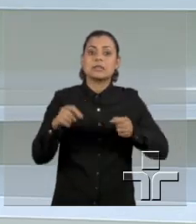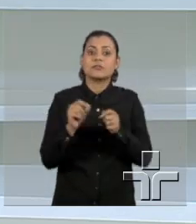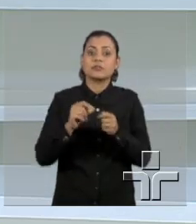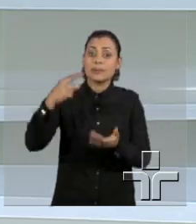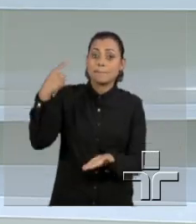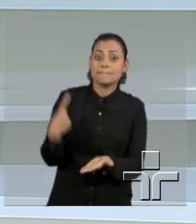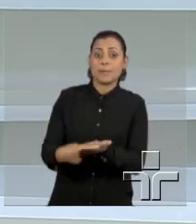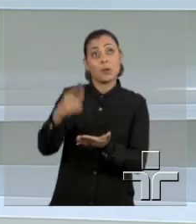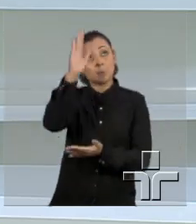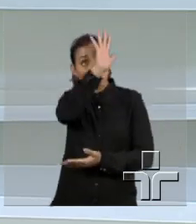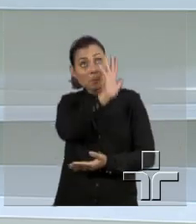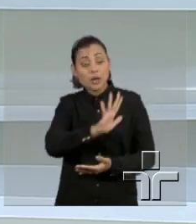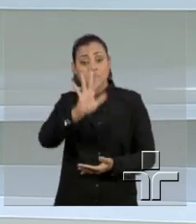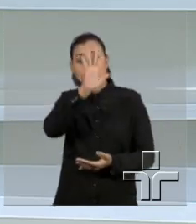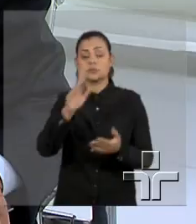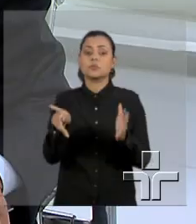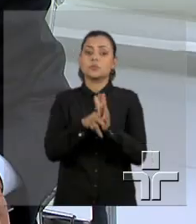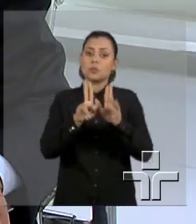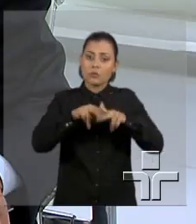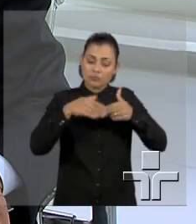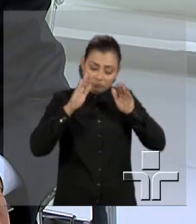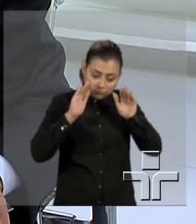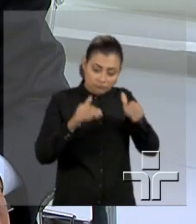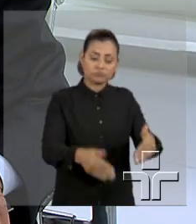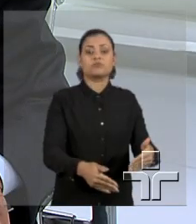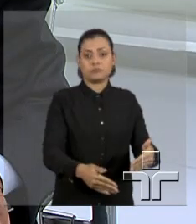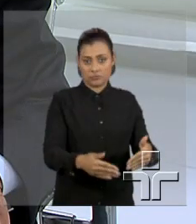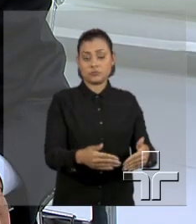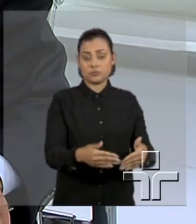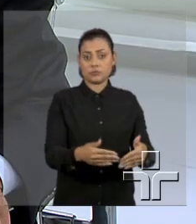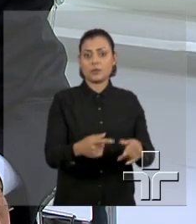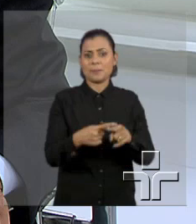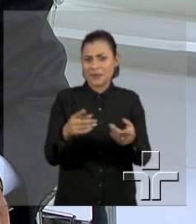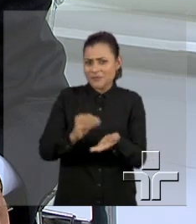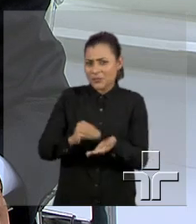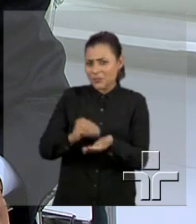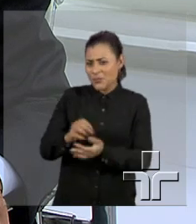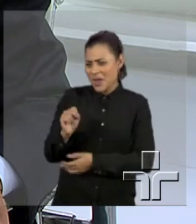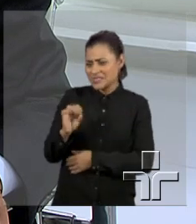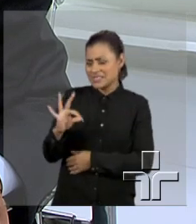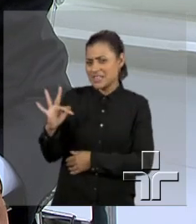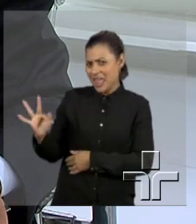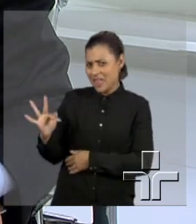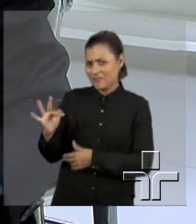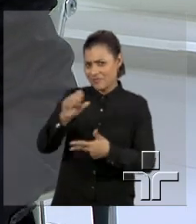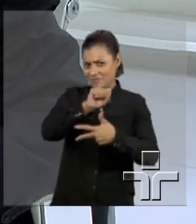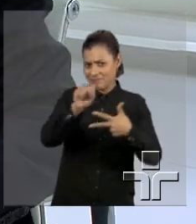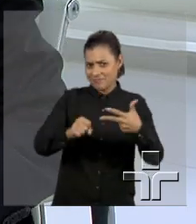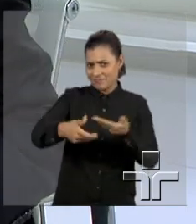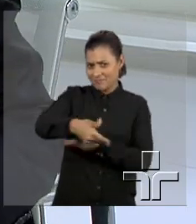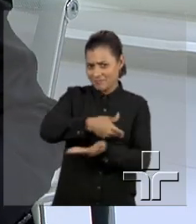pacto nacional pelos poderes da República. Faltou equidistância do presidente do Supremo com os outros poderes?